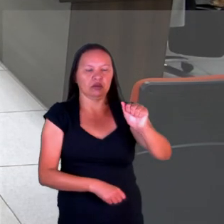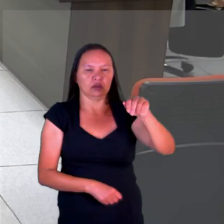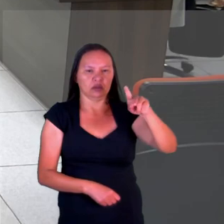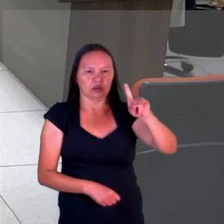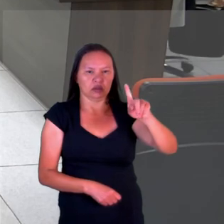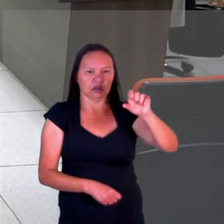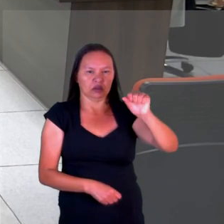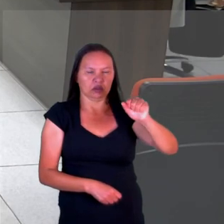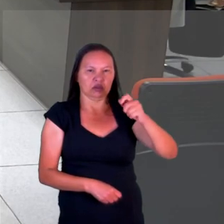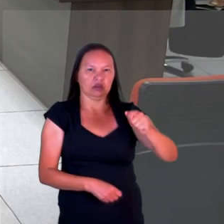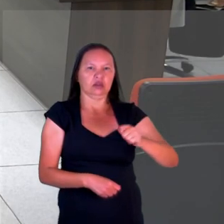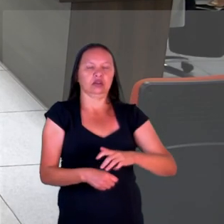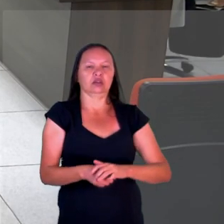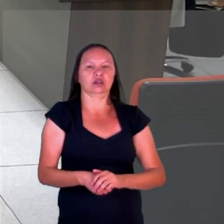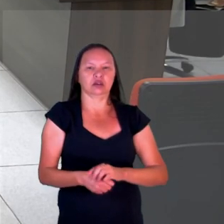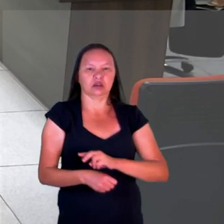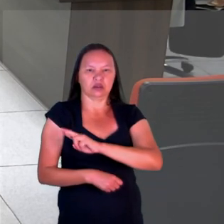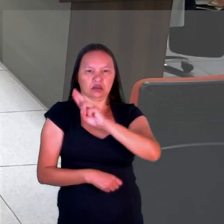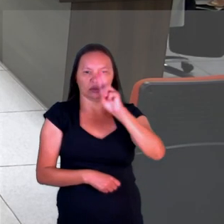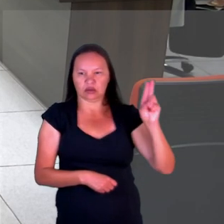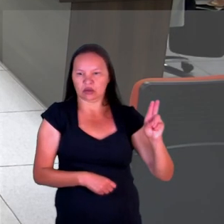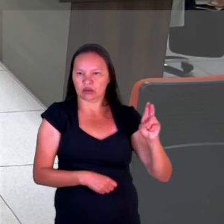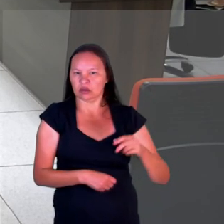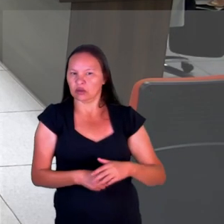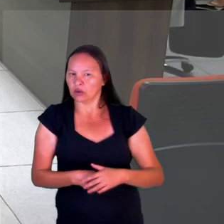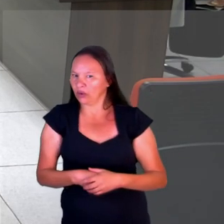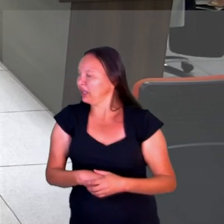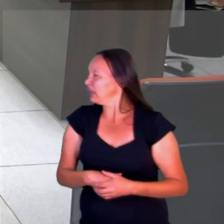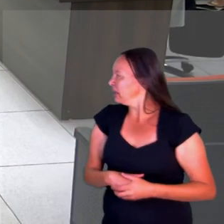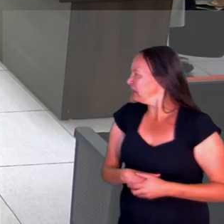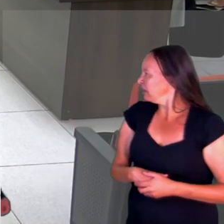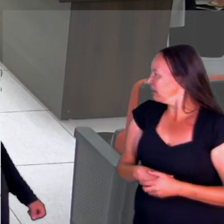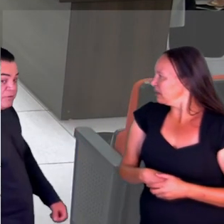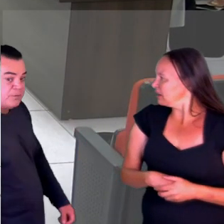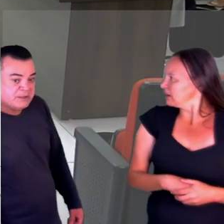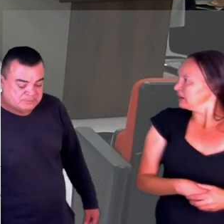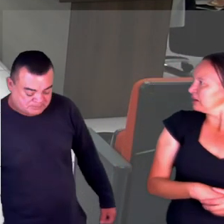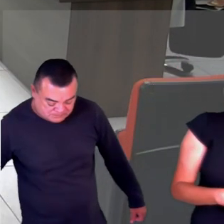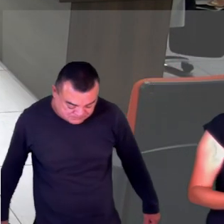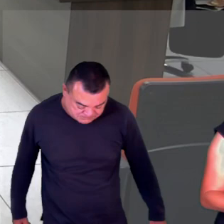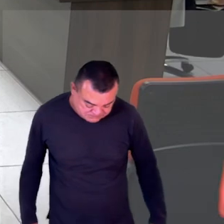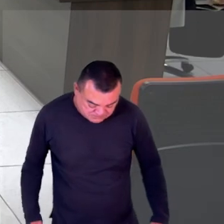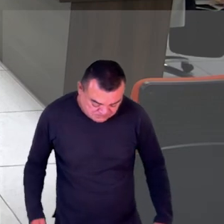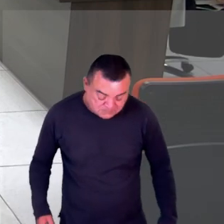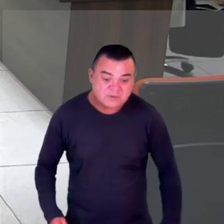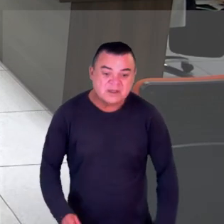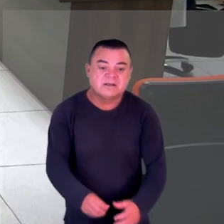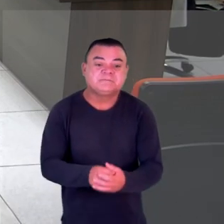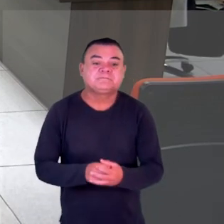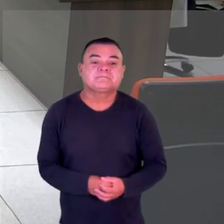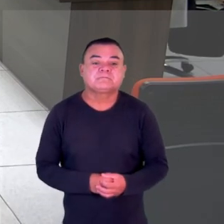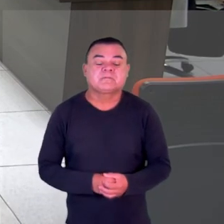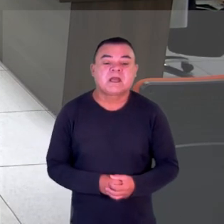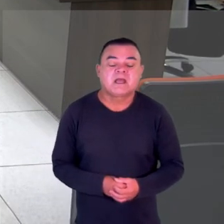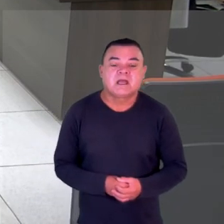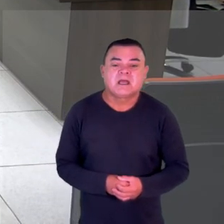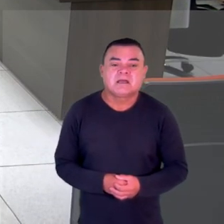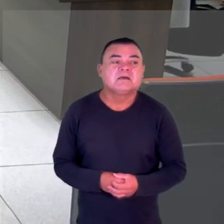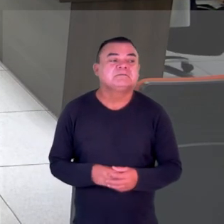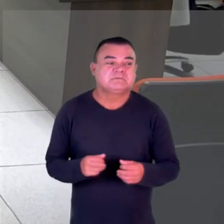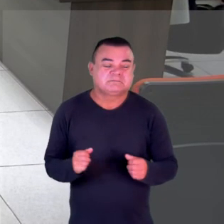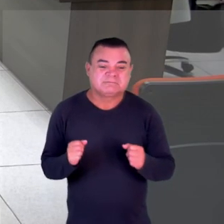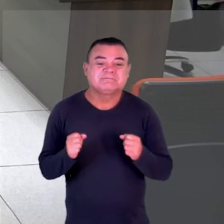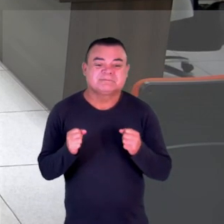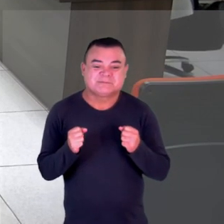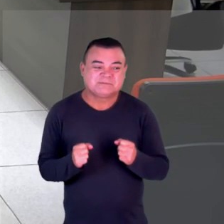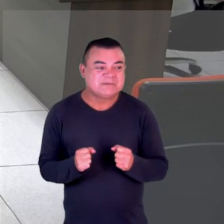Souza em nome da qual também cumprimento todos os demais integrantes da mesa eh dizer com muita emoção né a partir